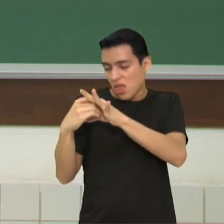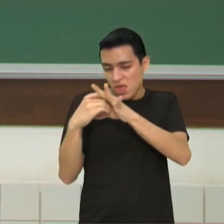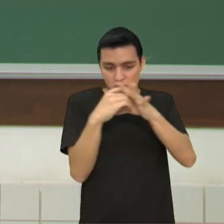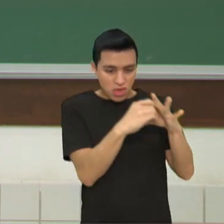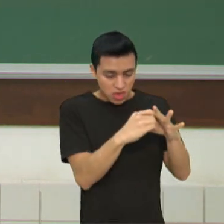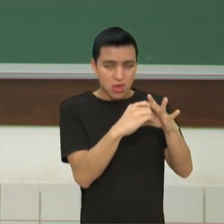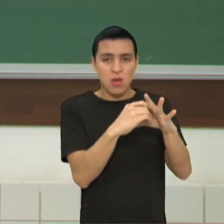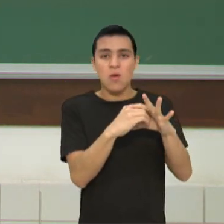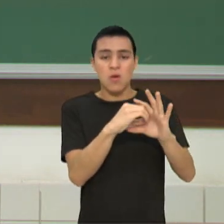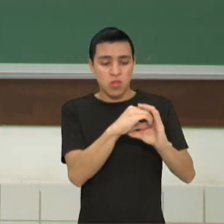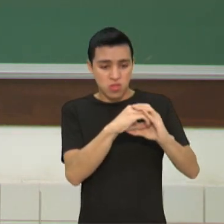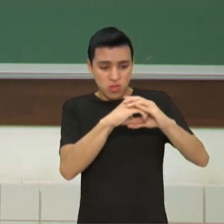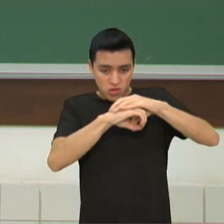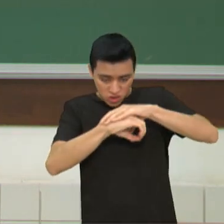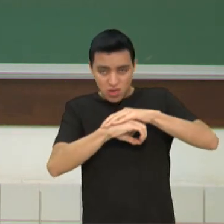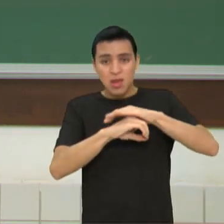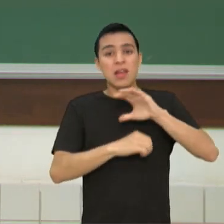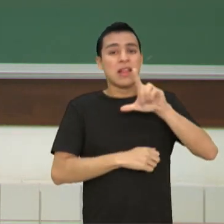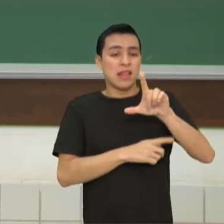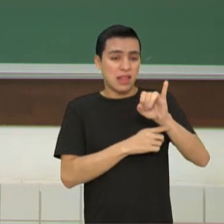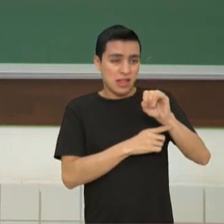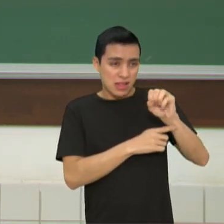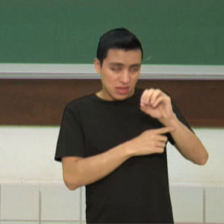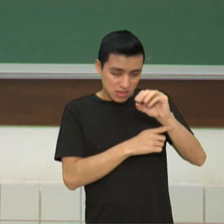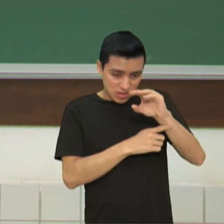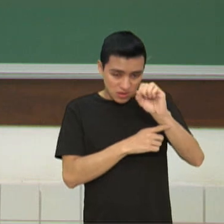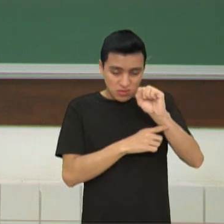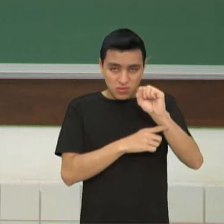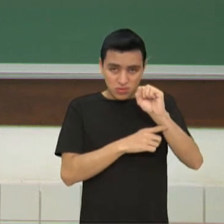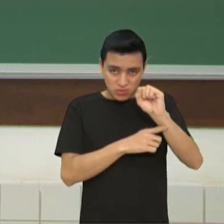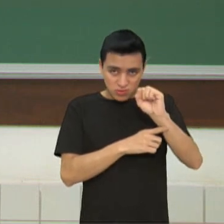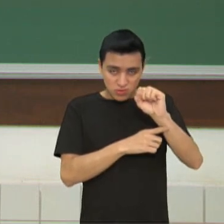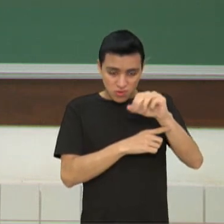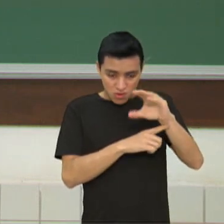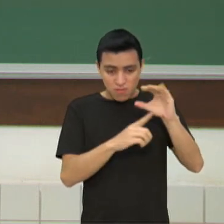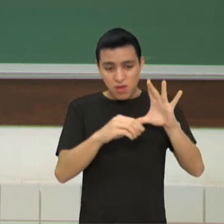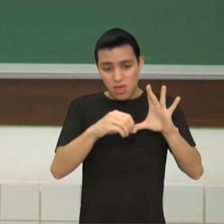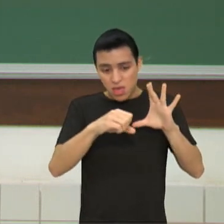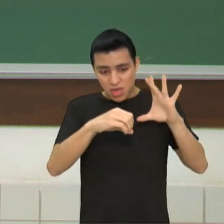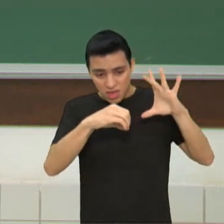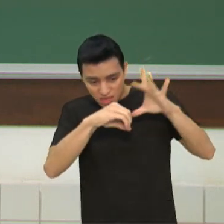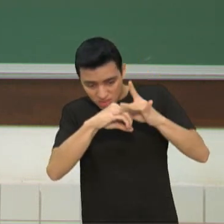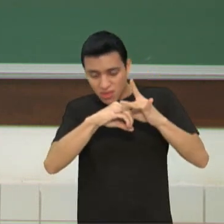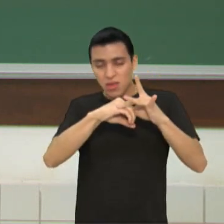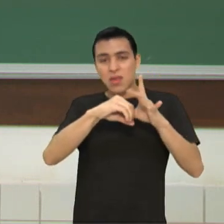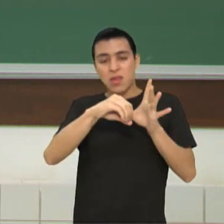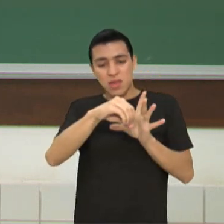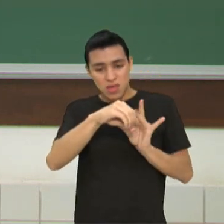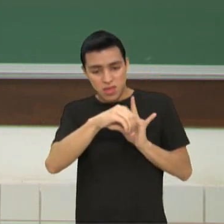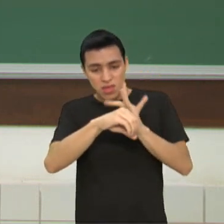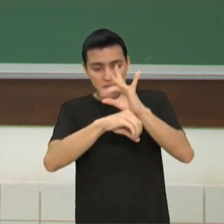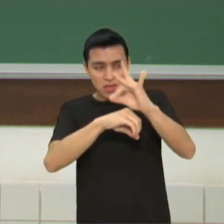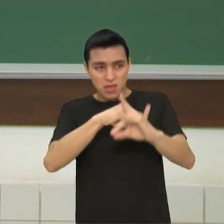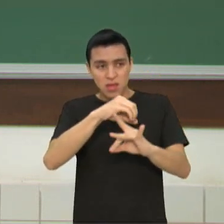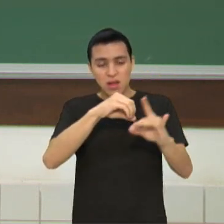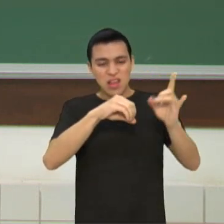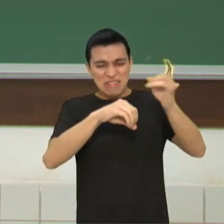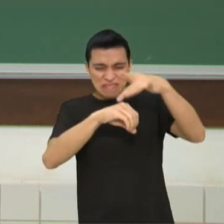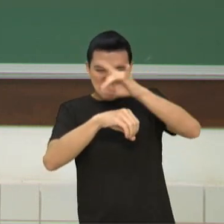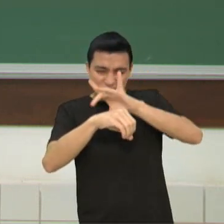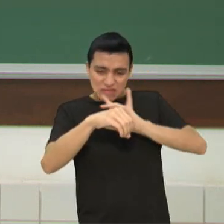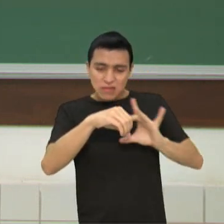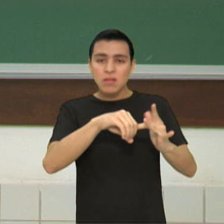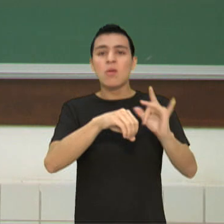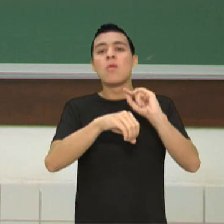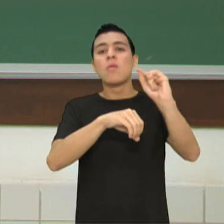dela. Vai vir um lisossomo, vai se grudar a esse englobado, vai jogar as enzimas dele ali